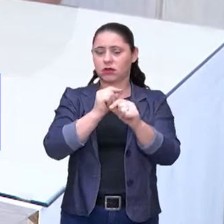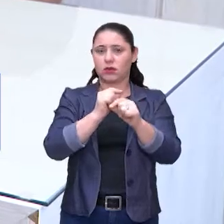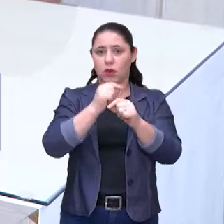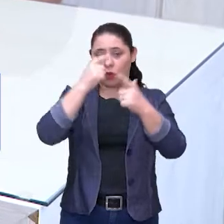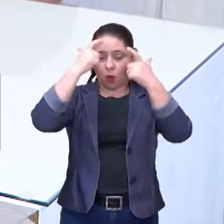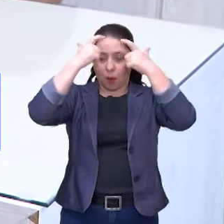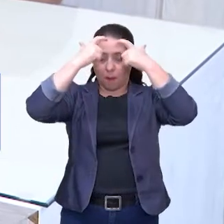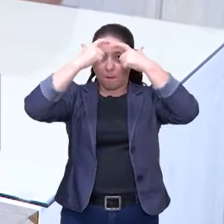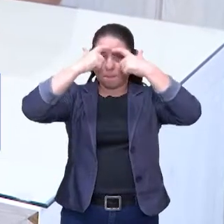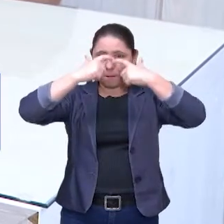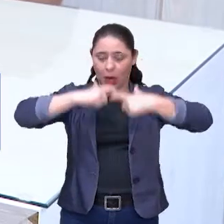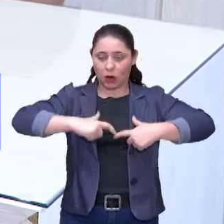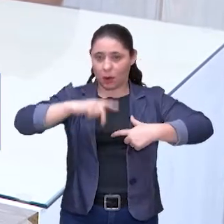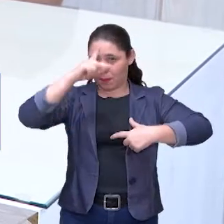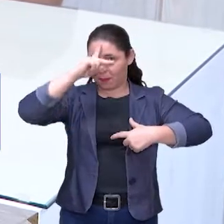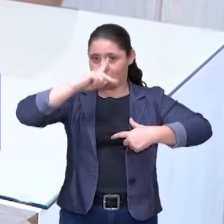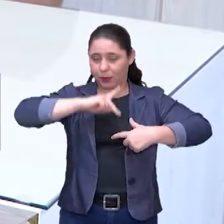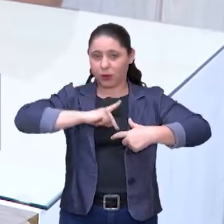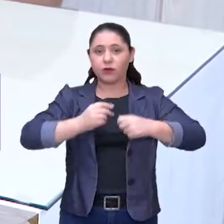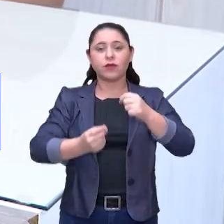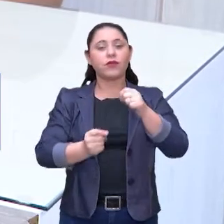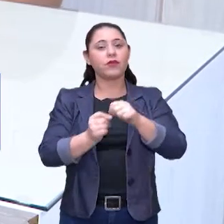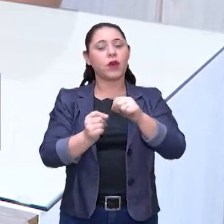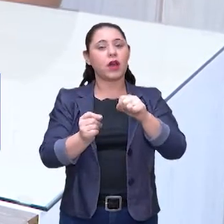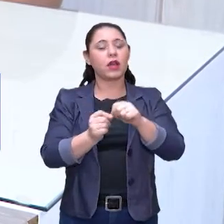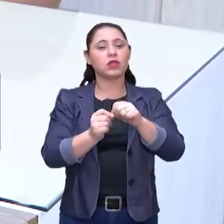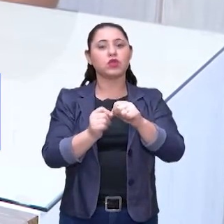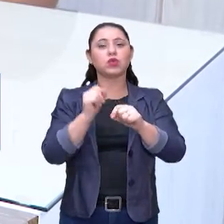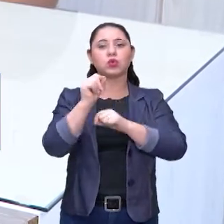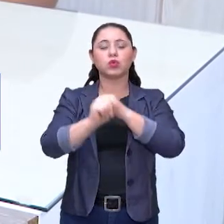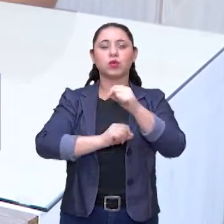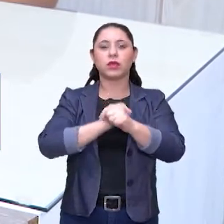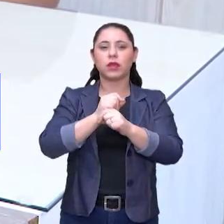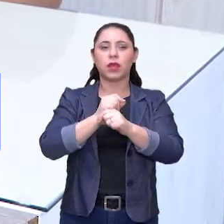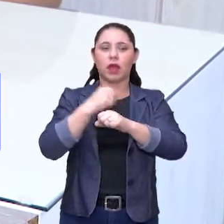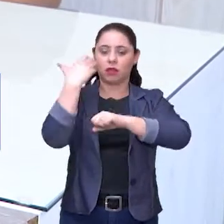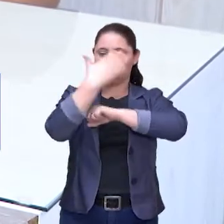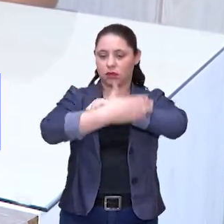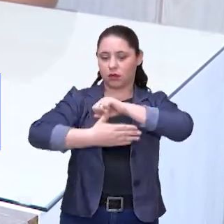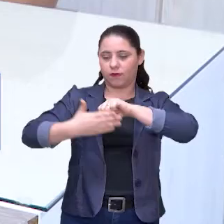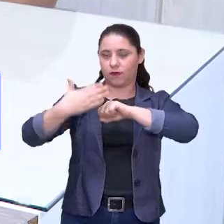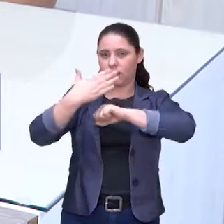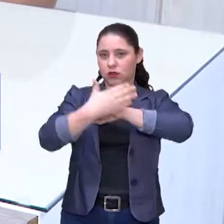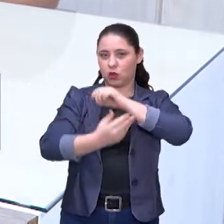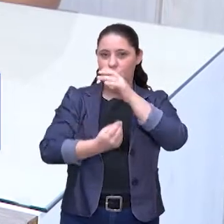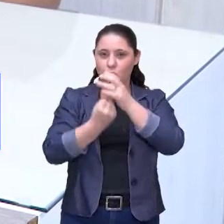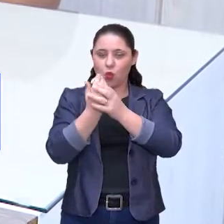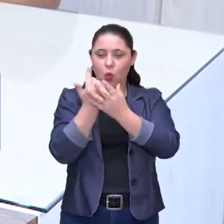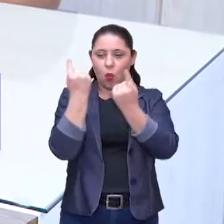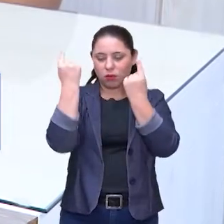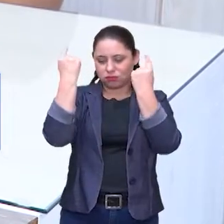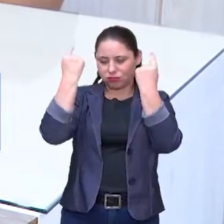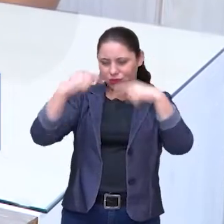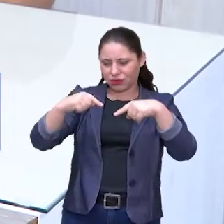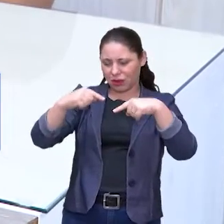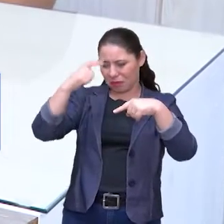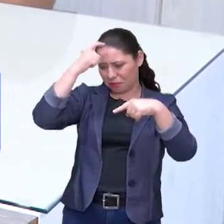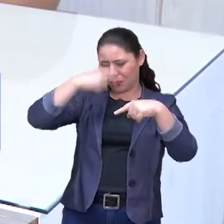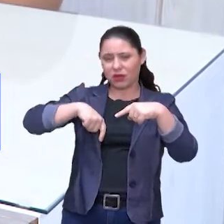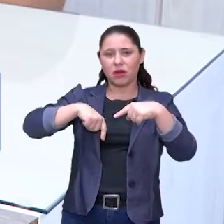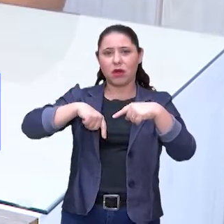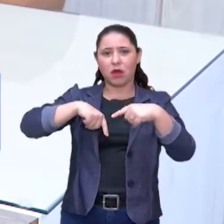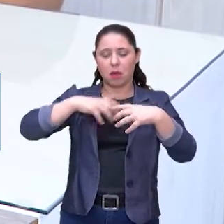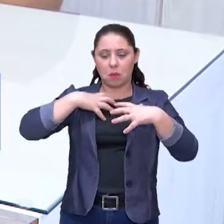pensar que o próprio organismo produz anticorpos, né, uma defesa contra ele